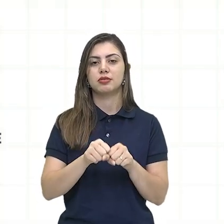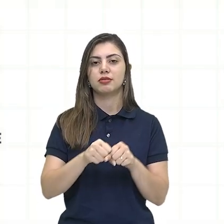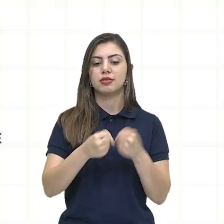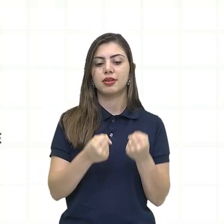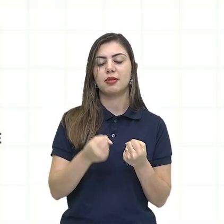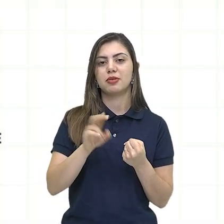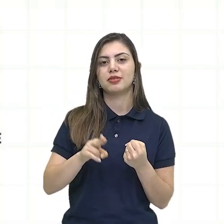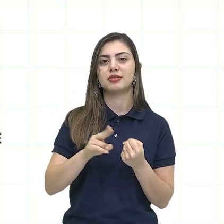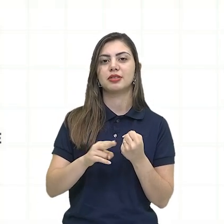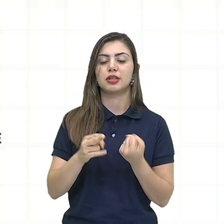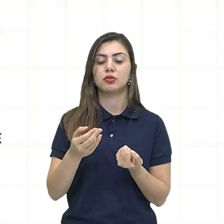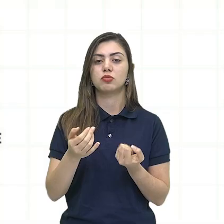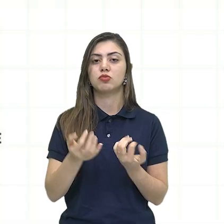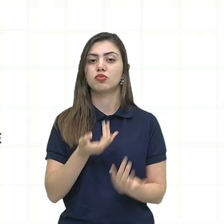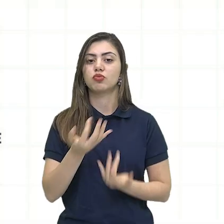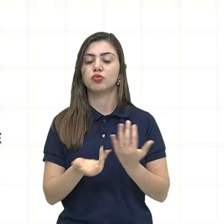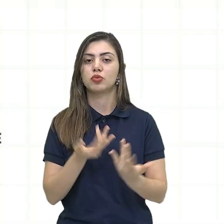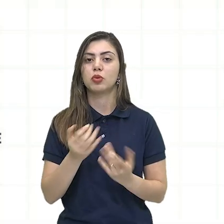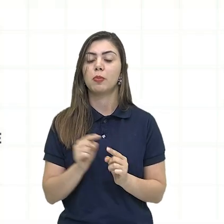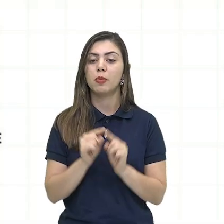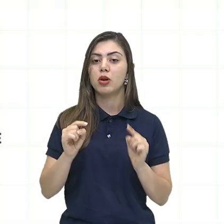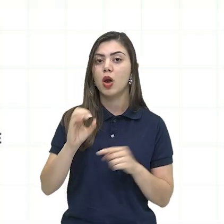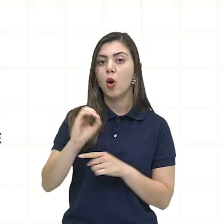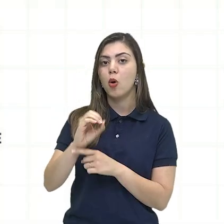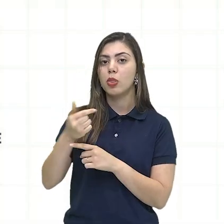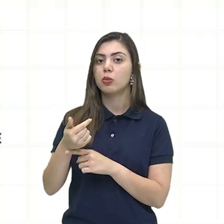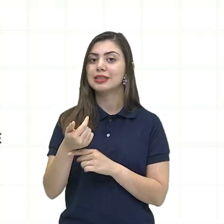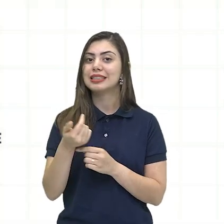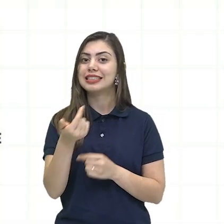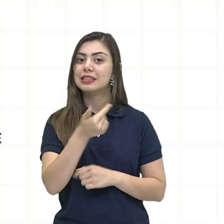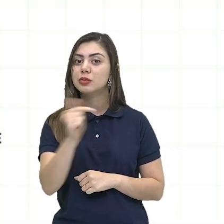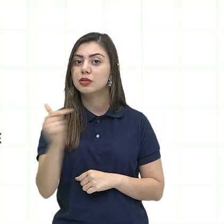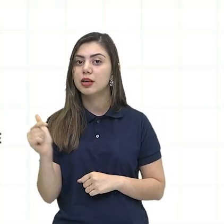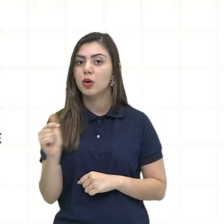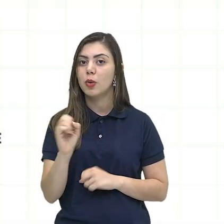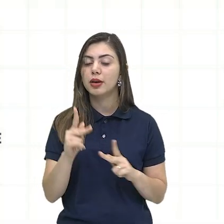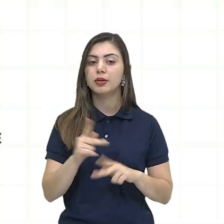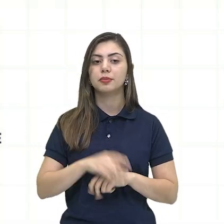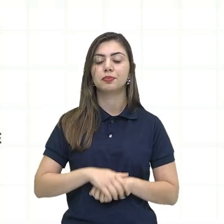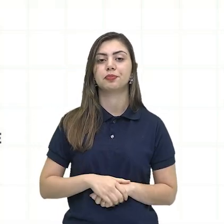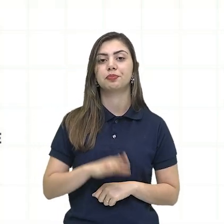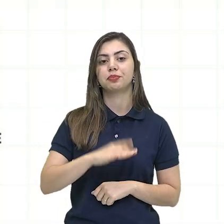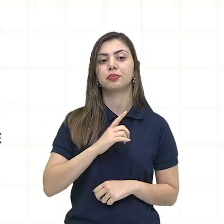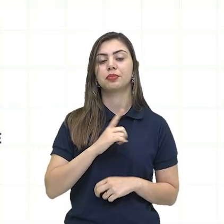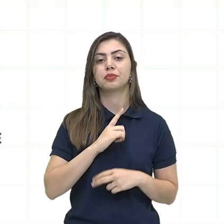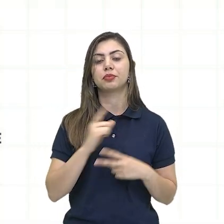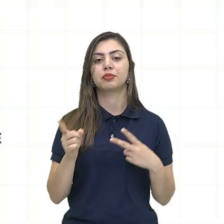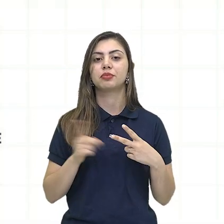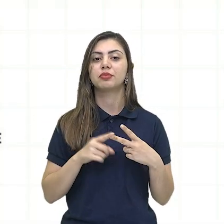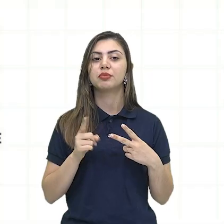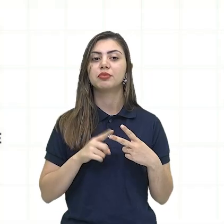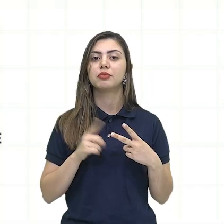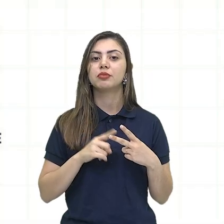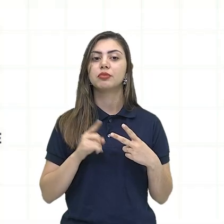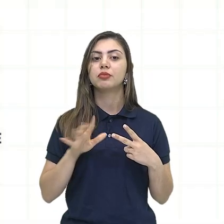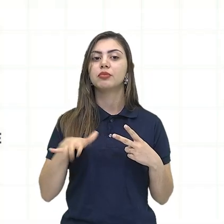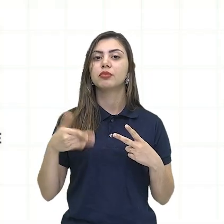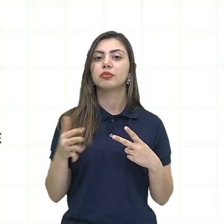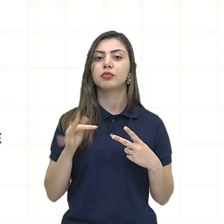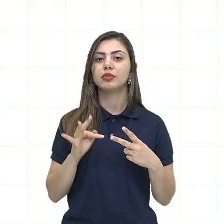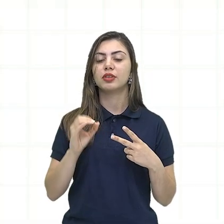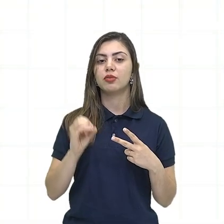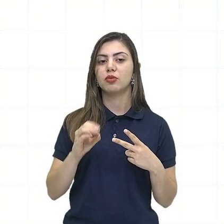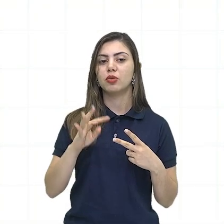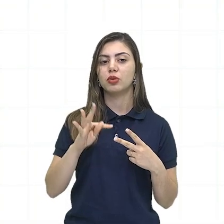fogo, certo? Mas na ausência do oxigênio. A segunda reação é a